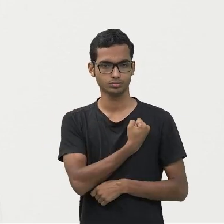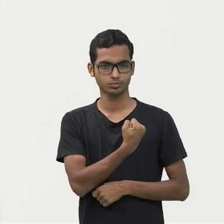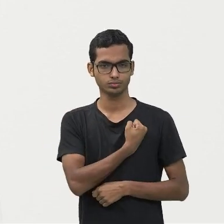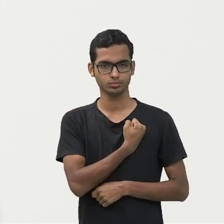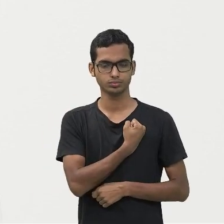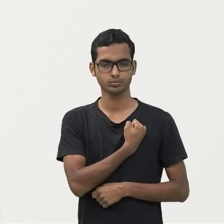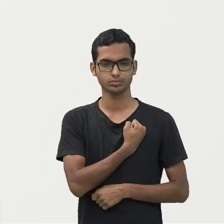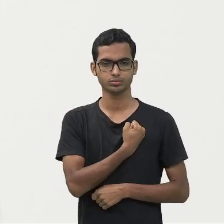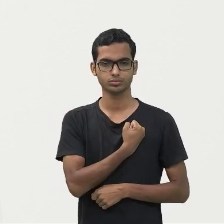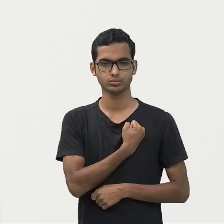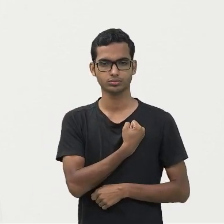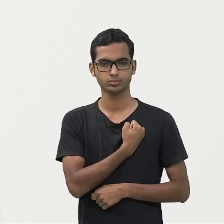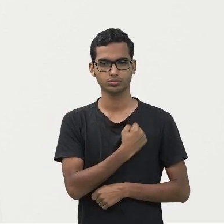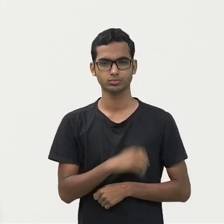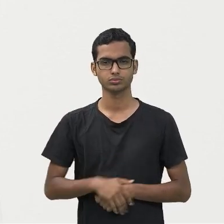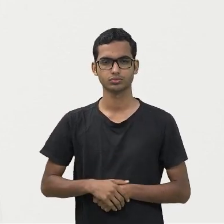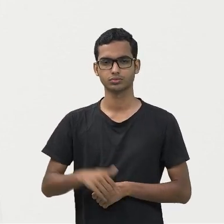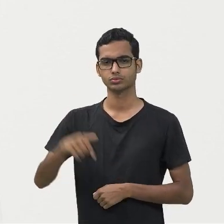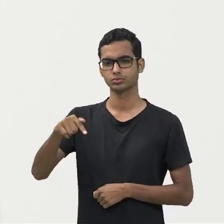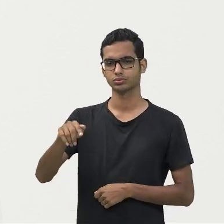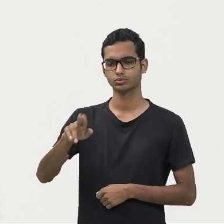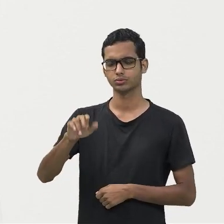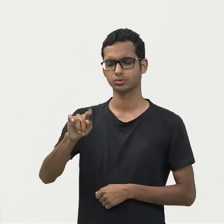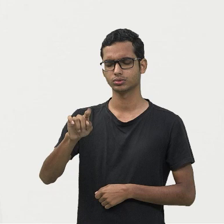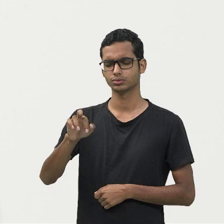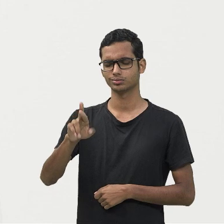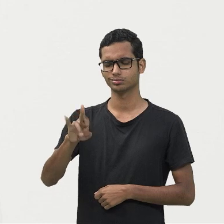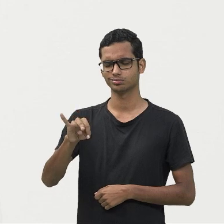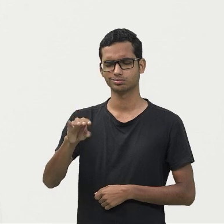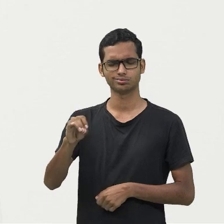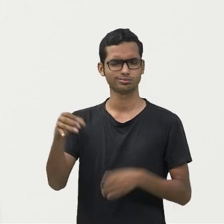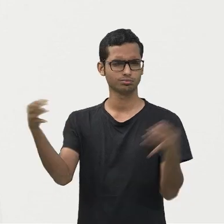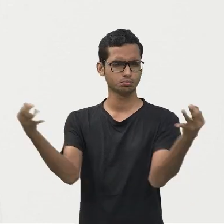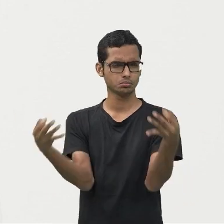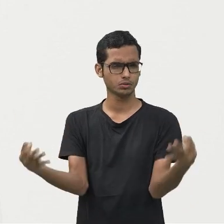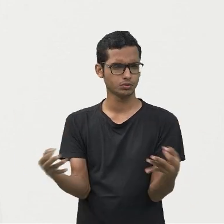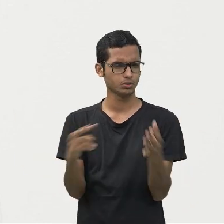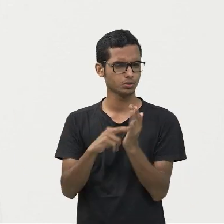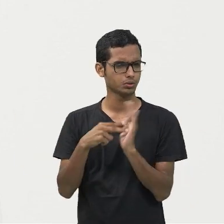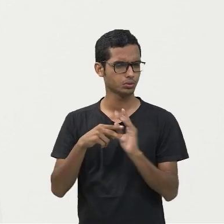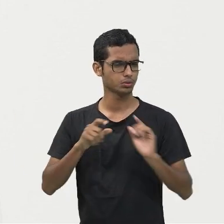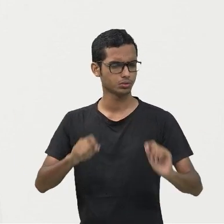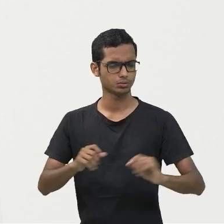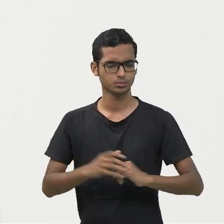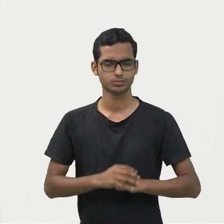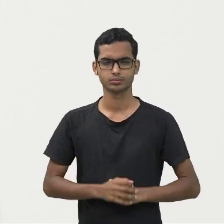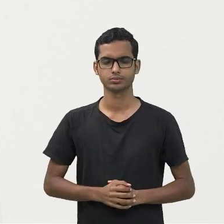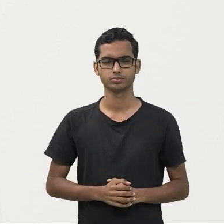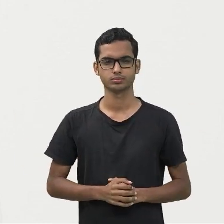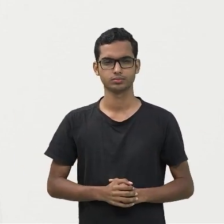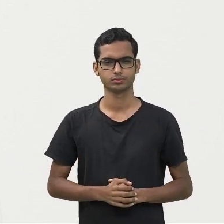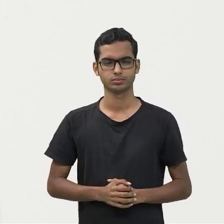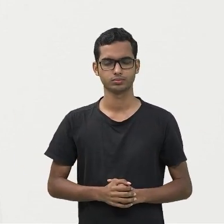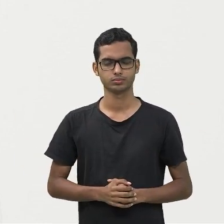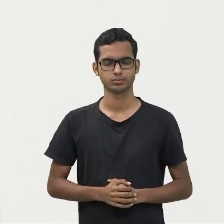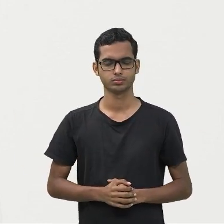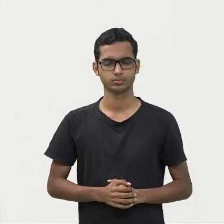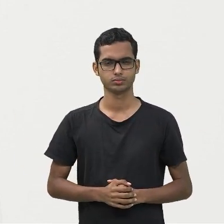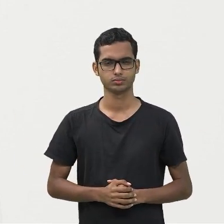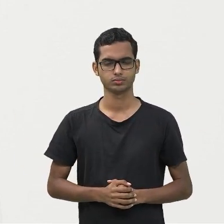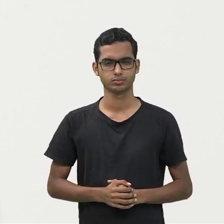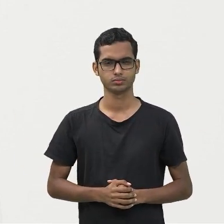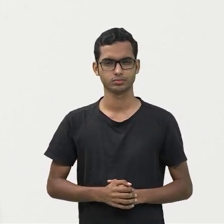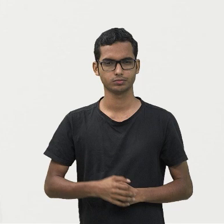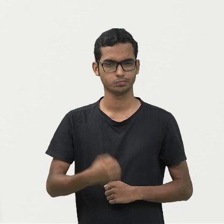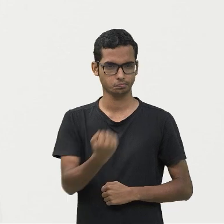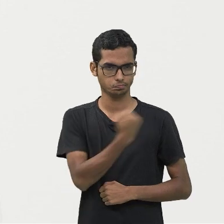são quadrados perfeitos. Então, o que é quadrado perfeito? Né? Quadrado perfeito é aquele que, quando você vai calcular